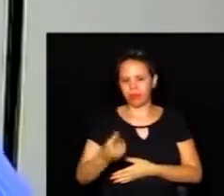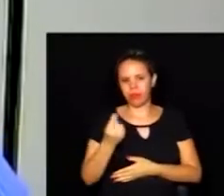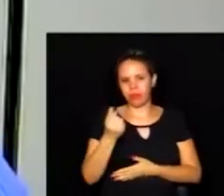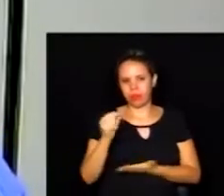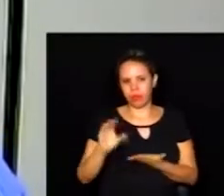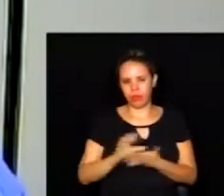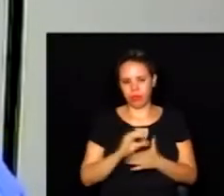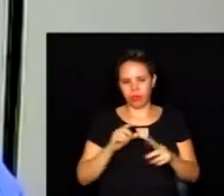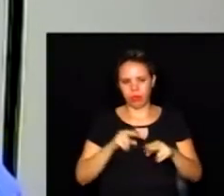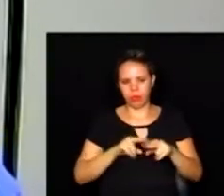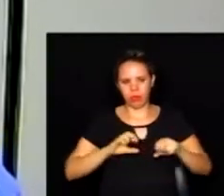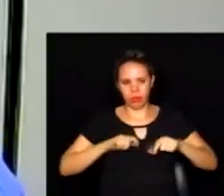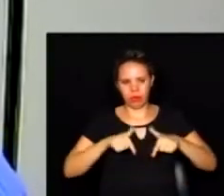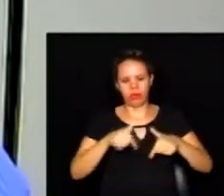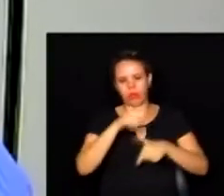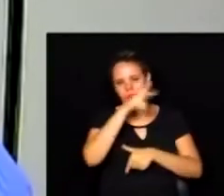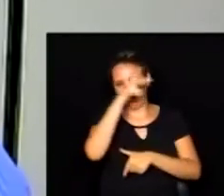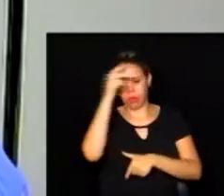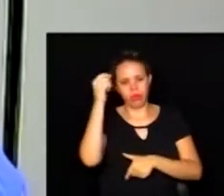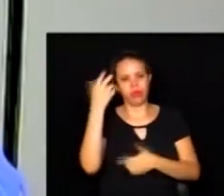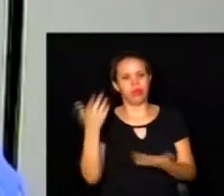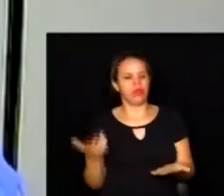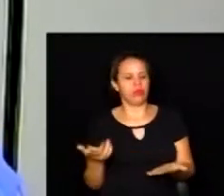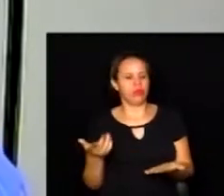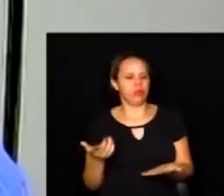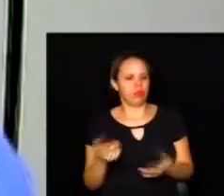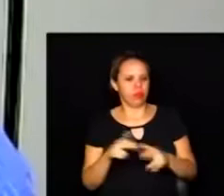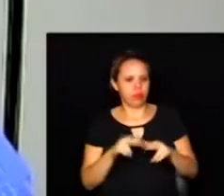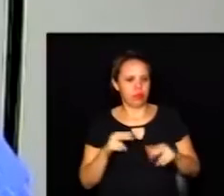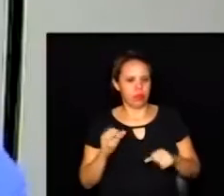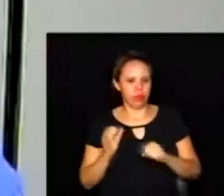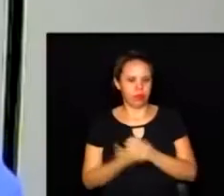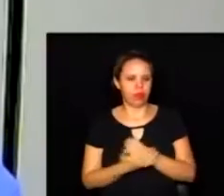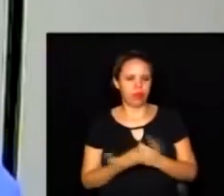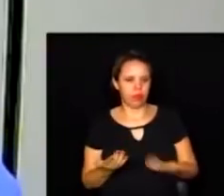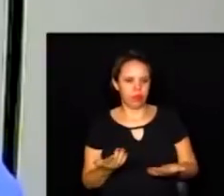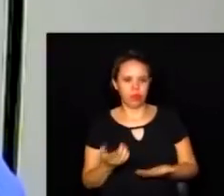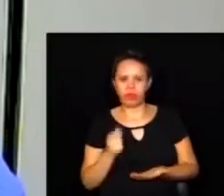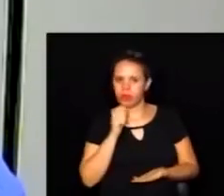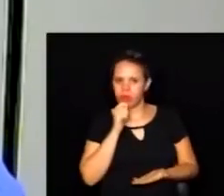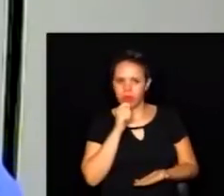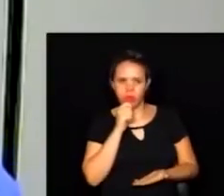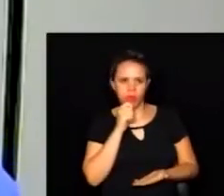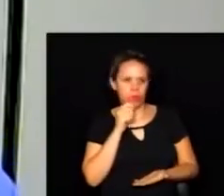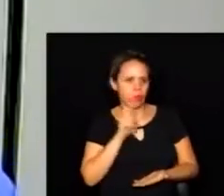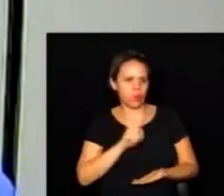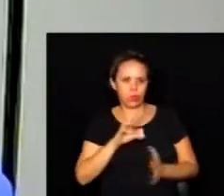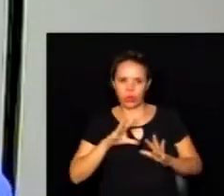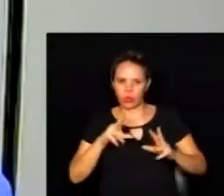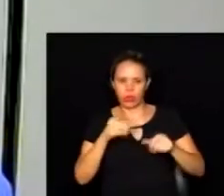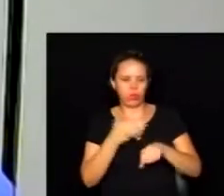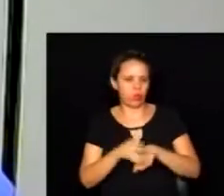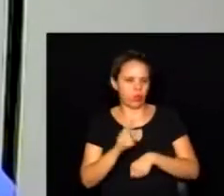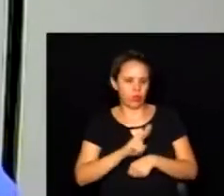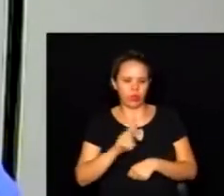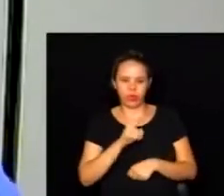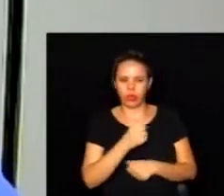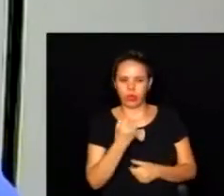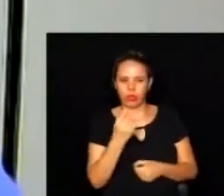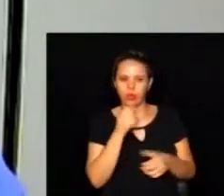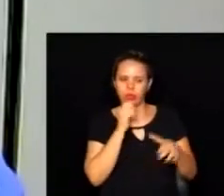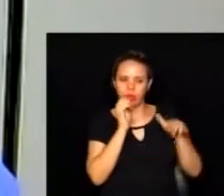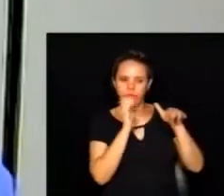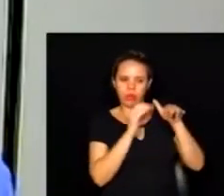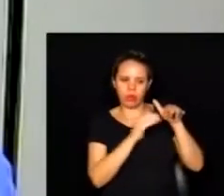recursos para o enfrentamento da pandemia. Esses recursos ainda não foram totalmente consumidos, muitos estão empenhados